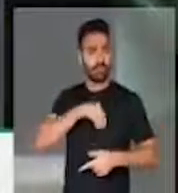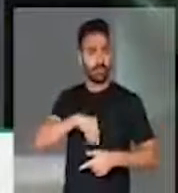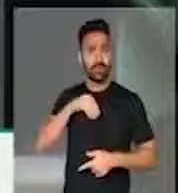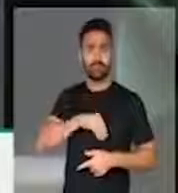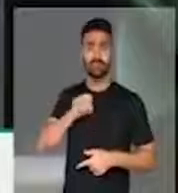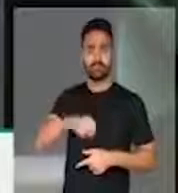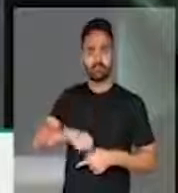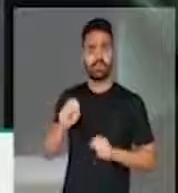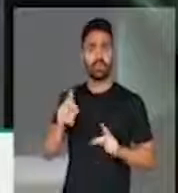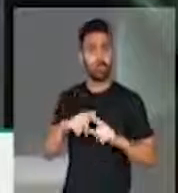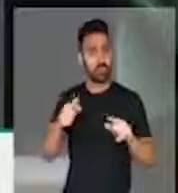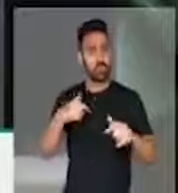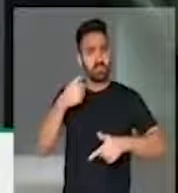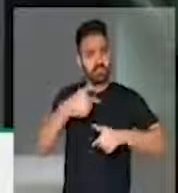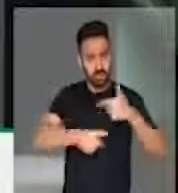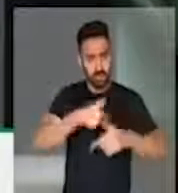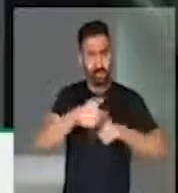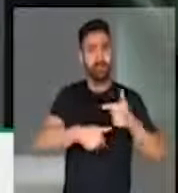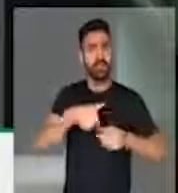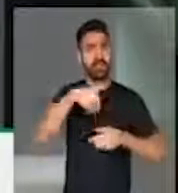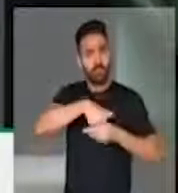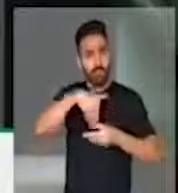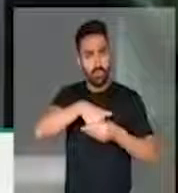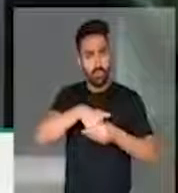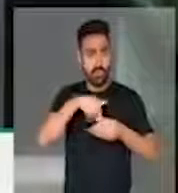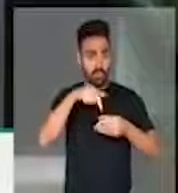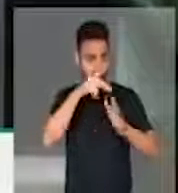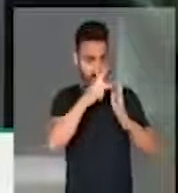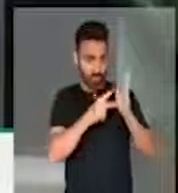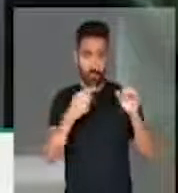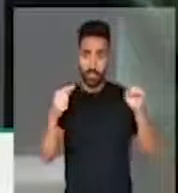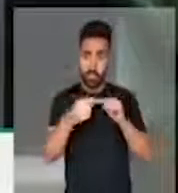Está aqui, votar de acordo com o povo.